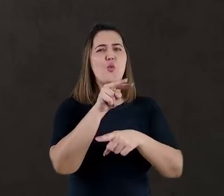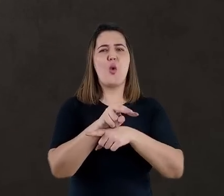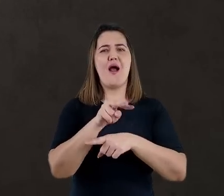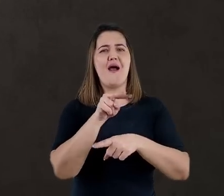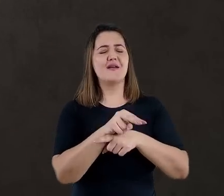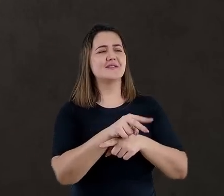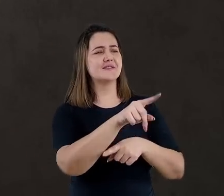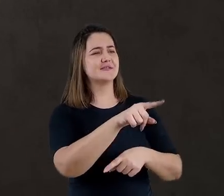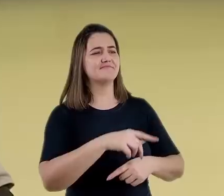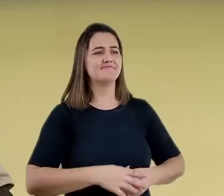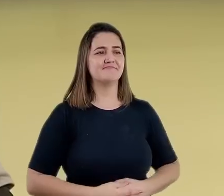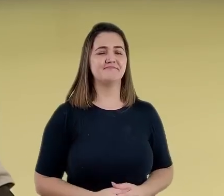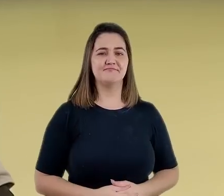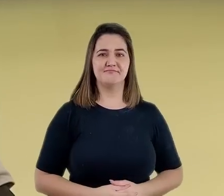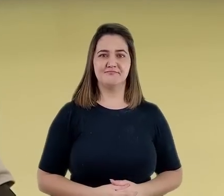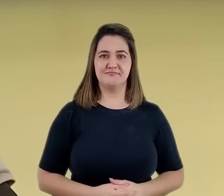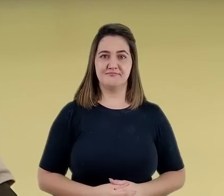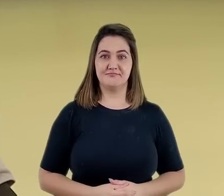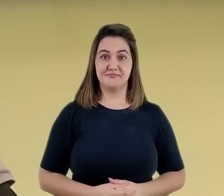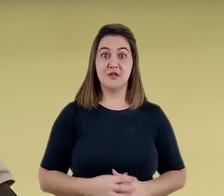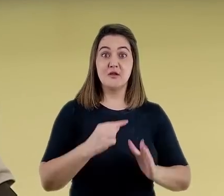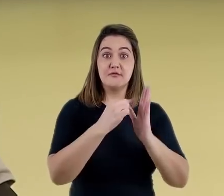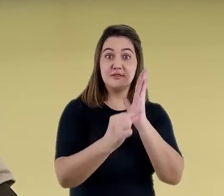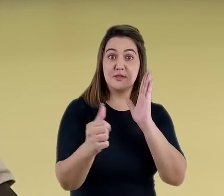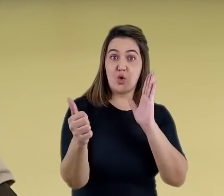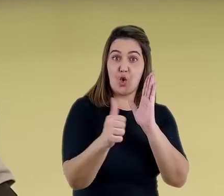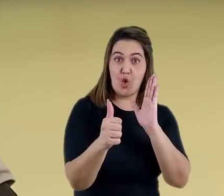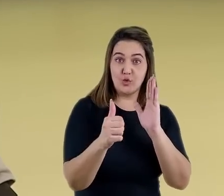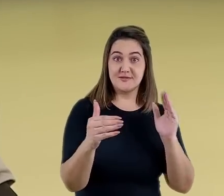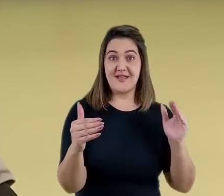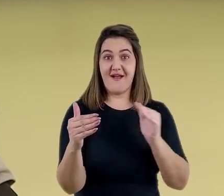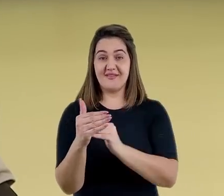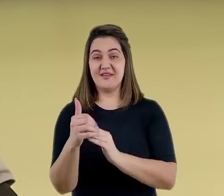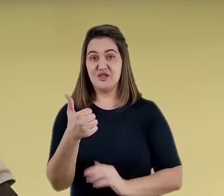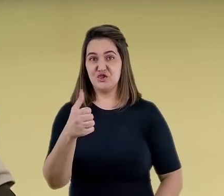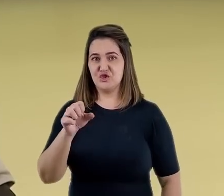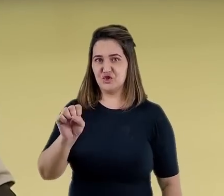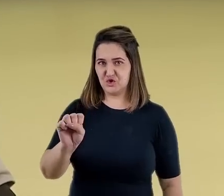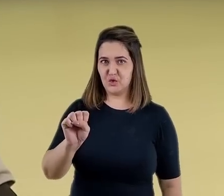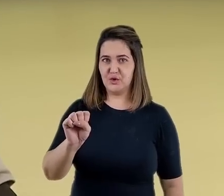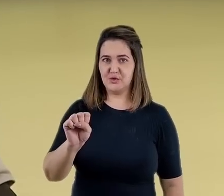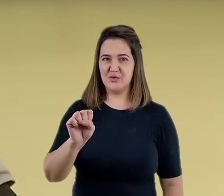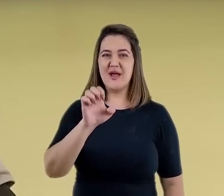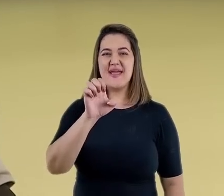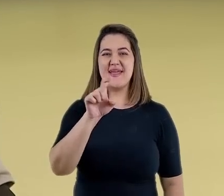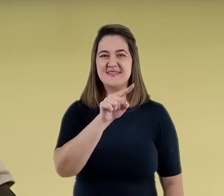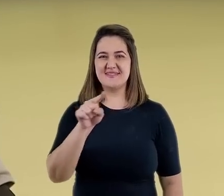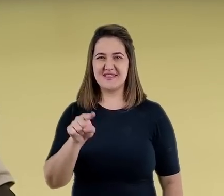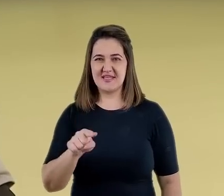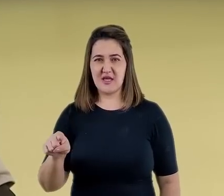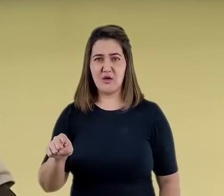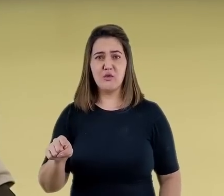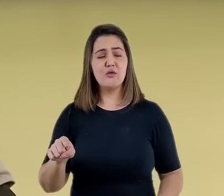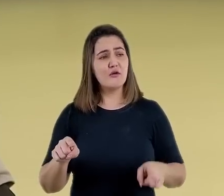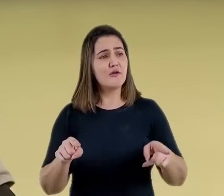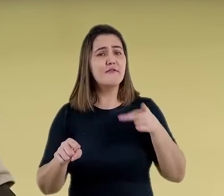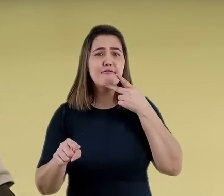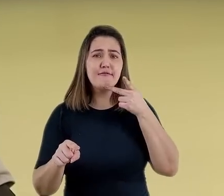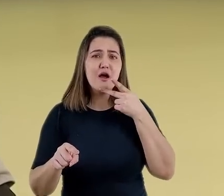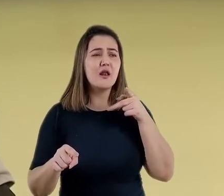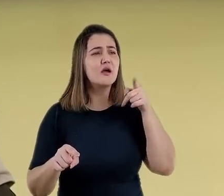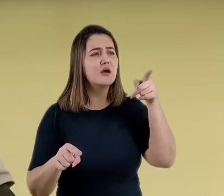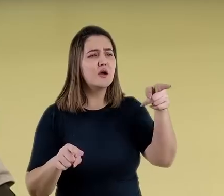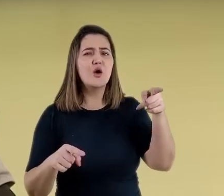a 14. Nos versículos 11 a 18 desse mesmo capítulo de Ezequiel, esse personagem